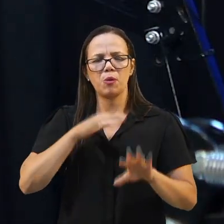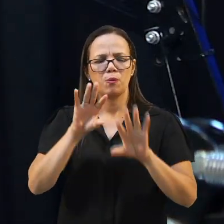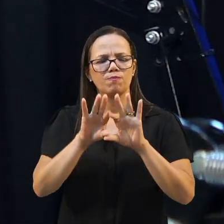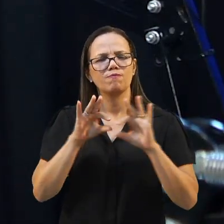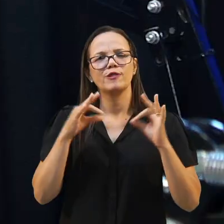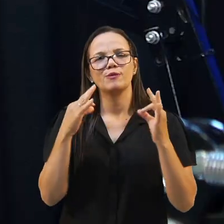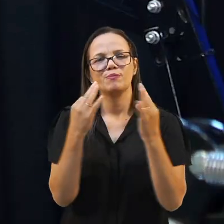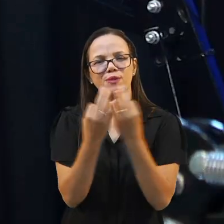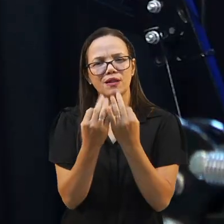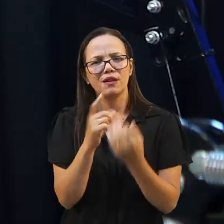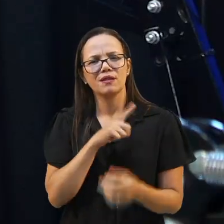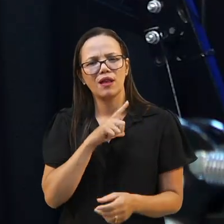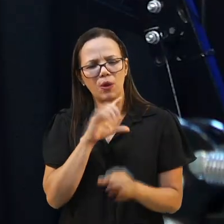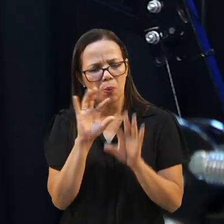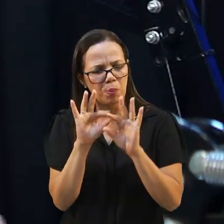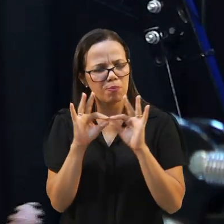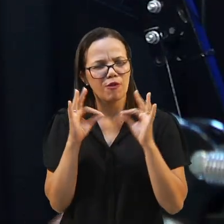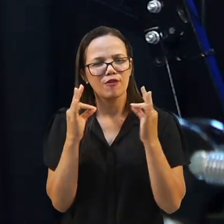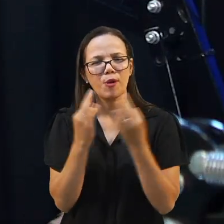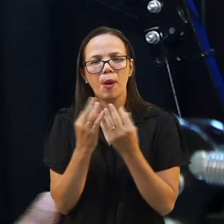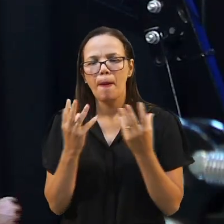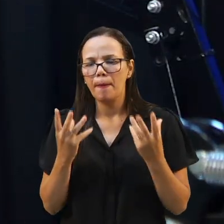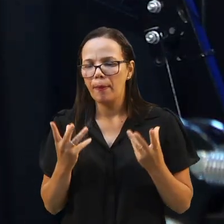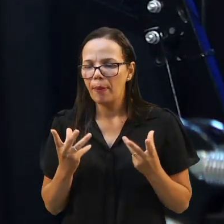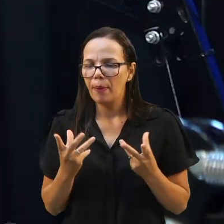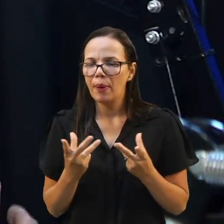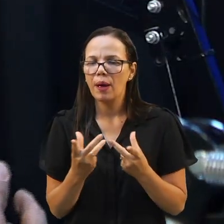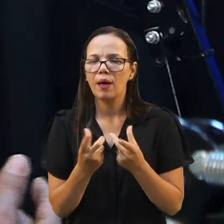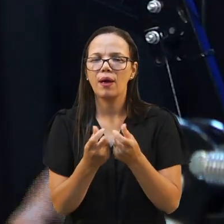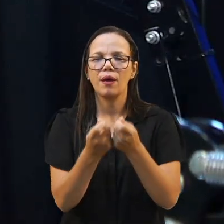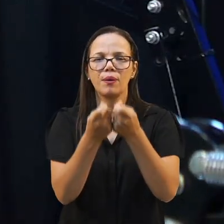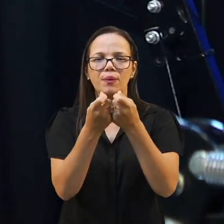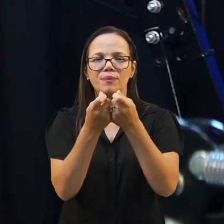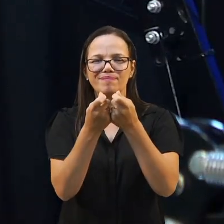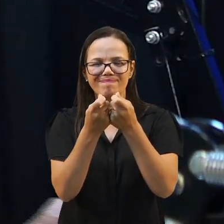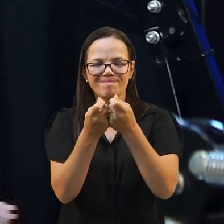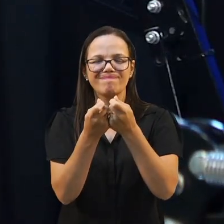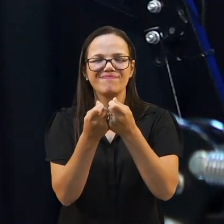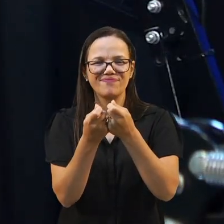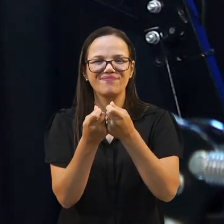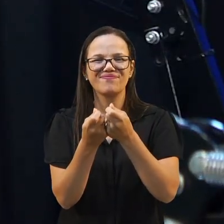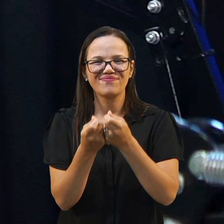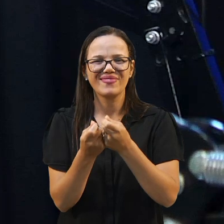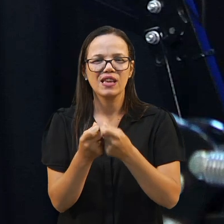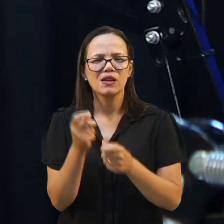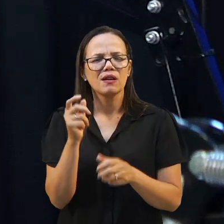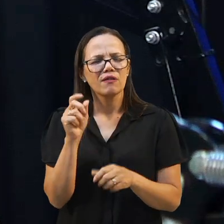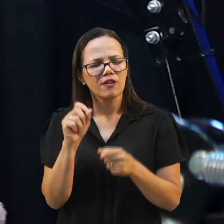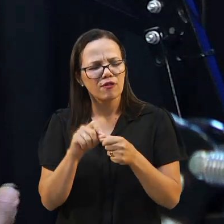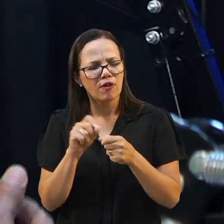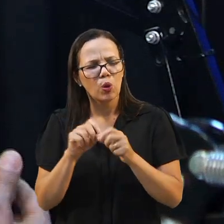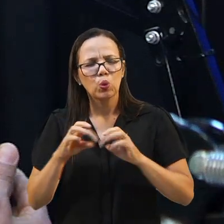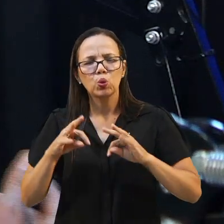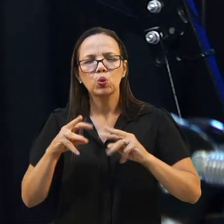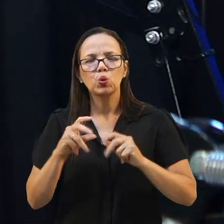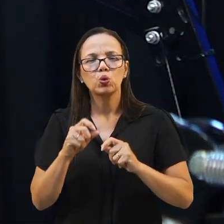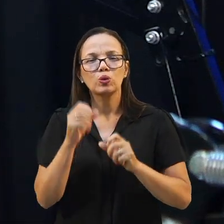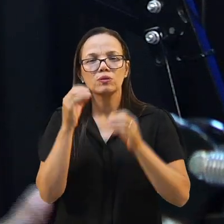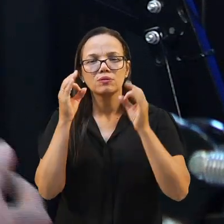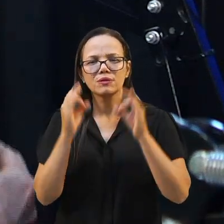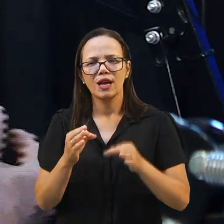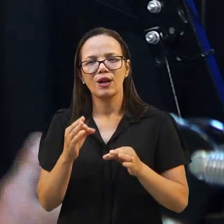família. Eu tenho uma família maravilhosa, sou realizado, né,